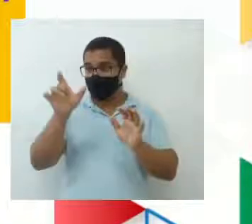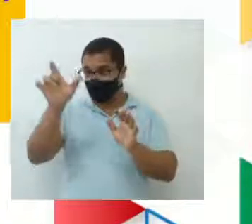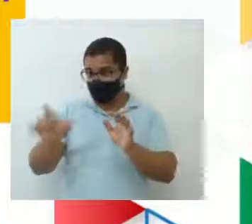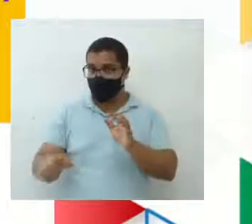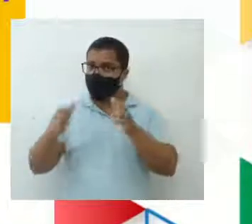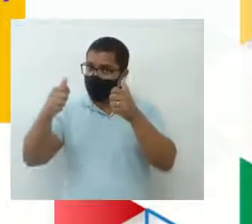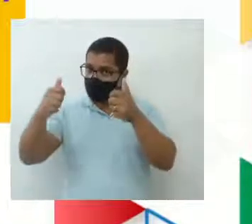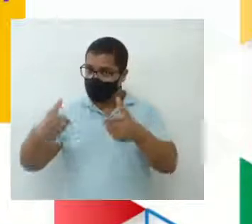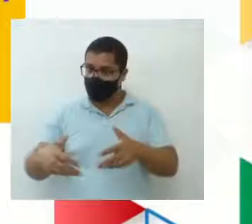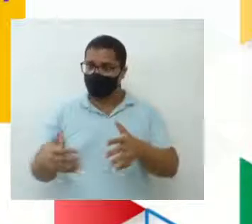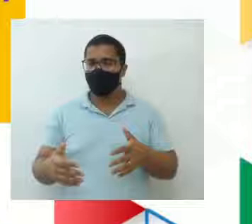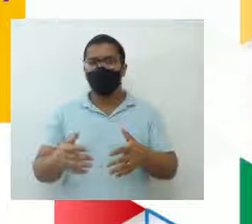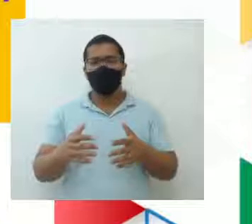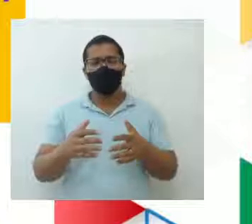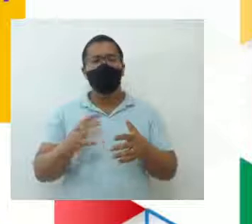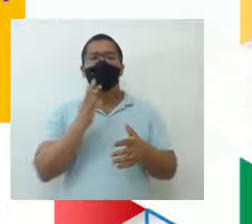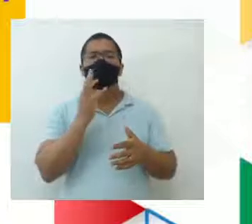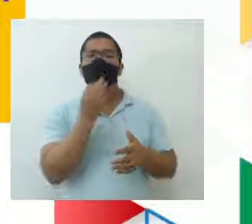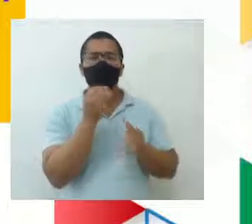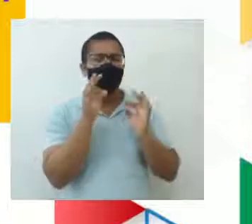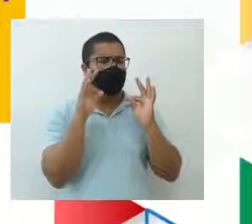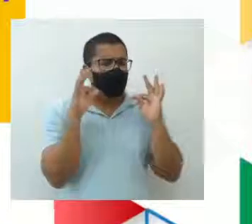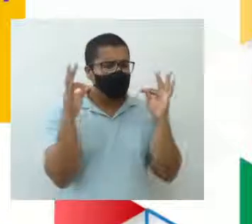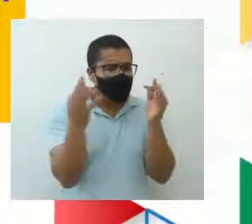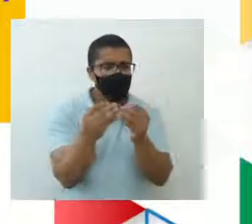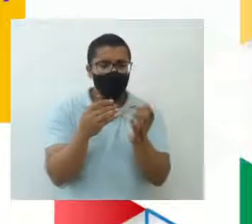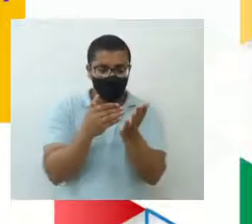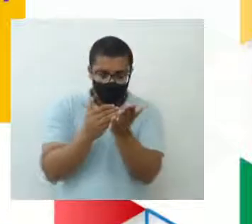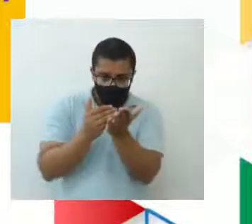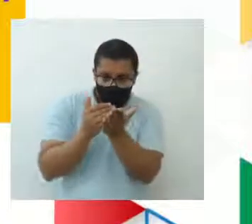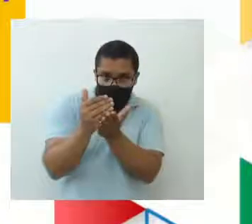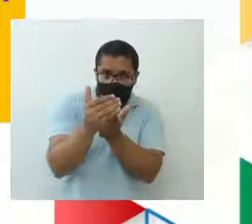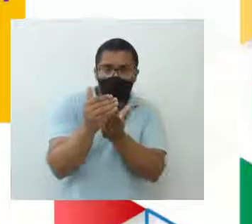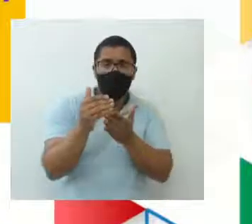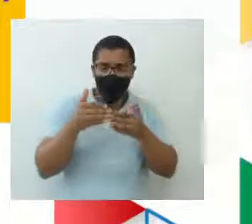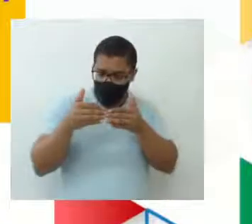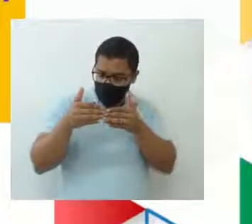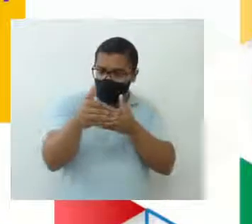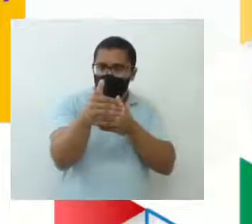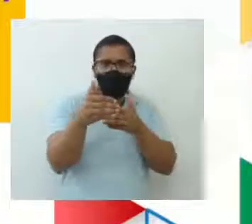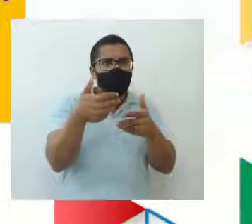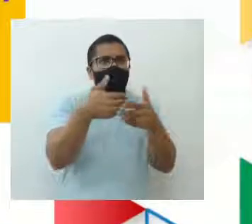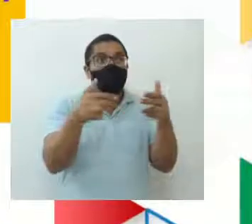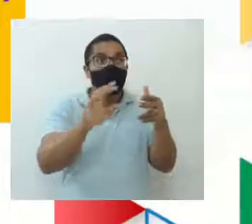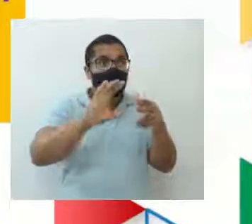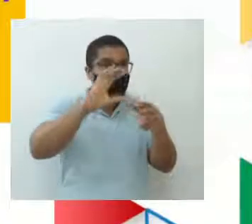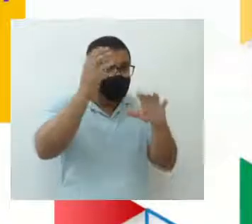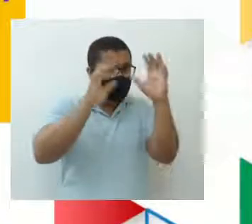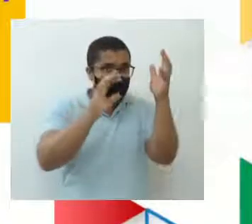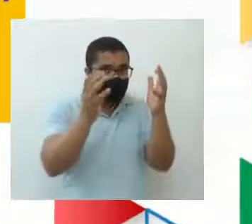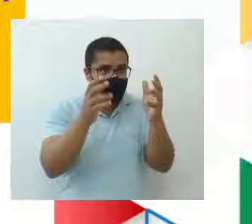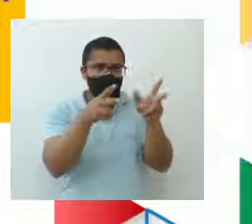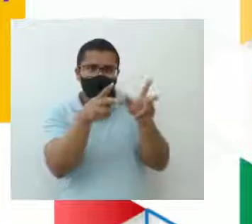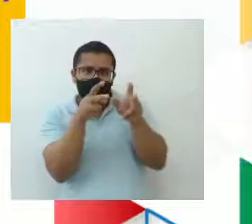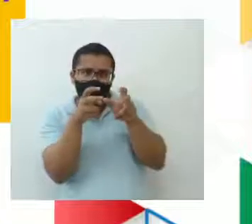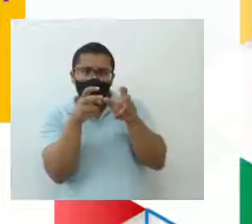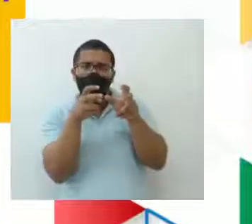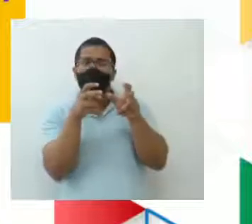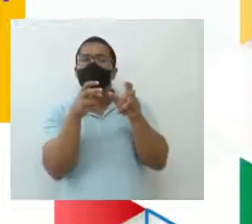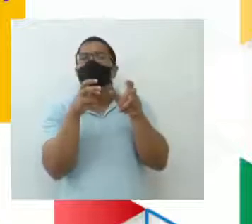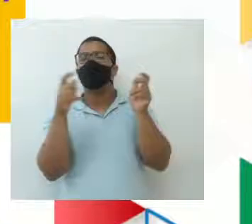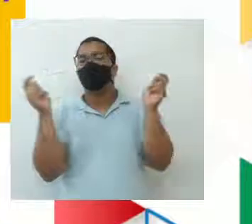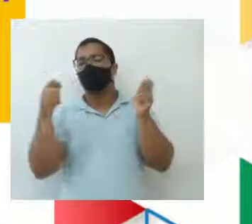todo conhecimento que tenha como ponto de partida os fenômenos das coisas podem ser